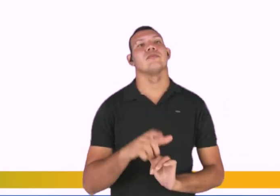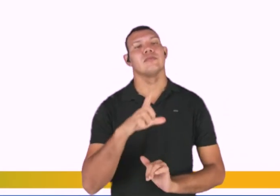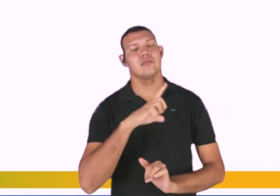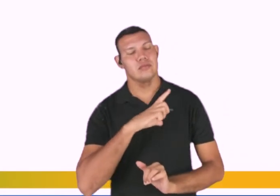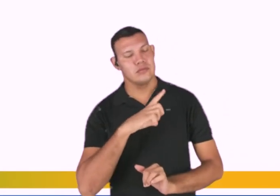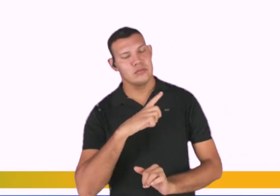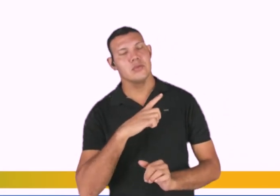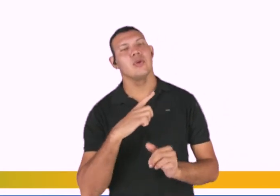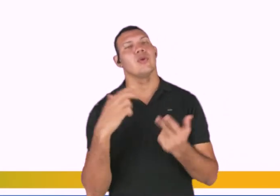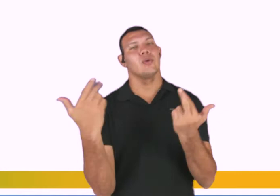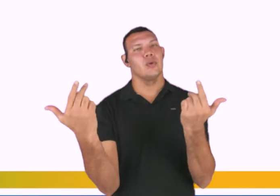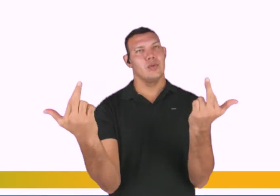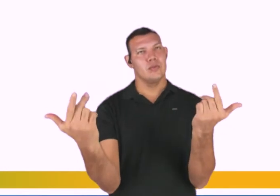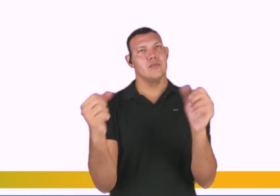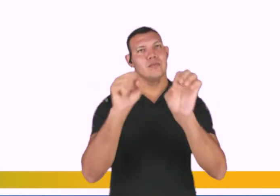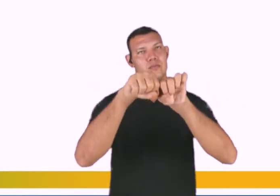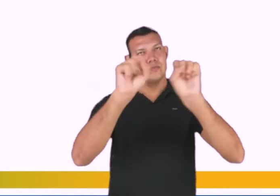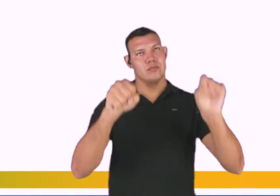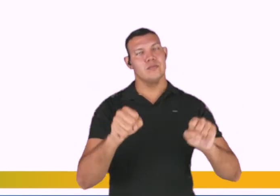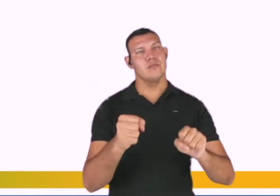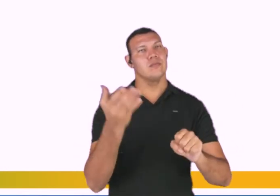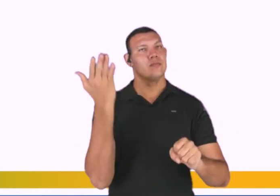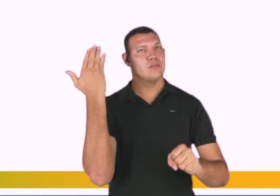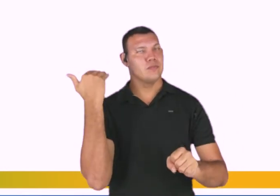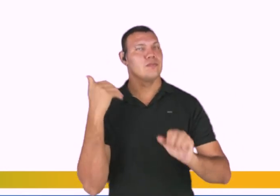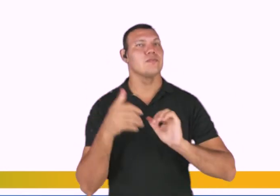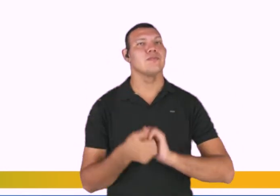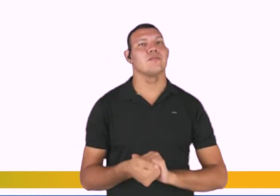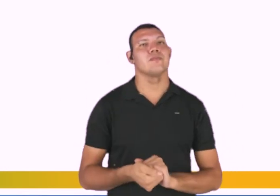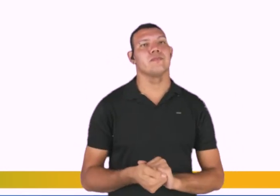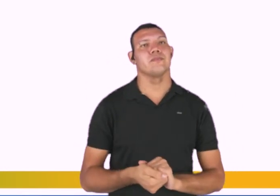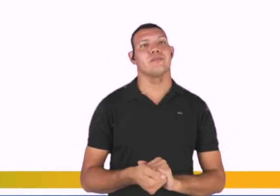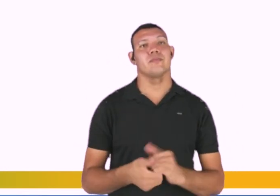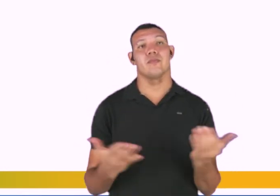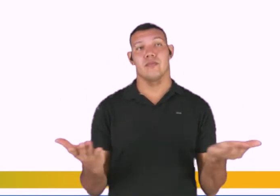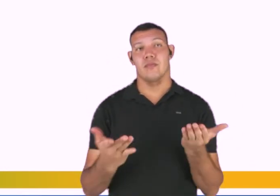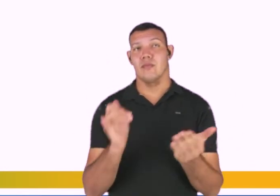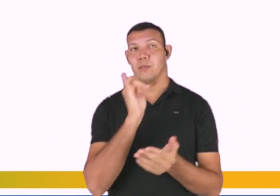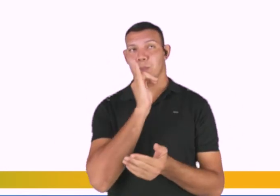anterior. Vamos ver isso na prática? Então acompanhe comigo aí o exemplo.